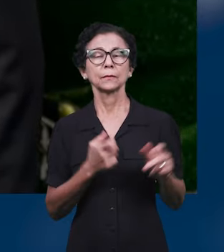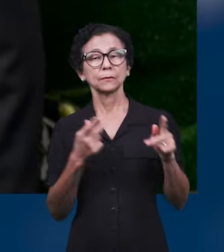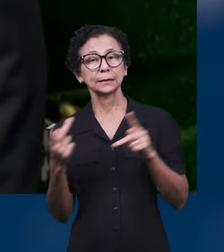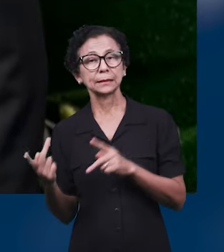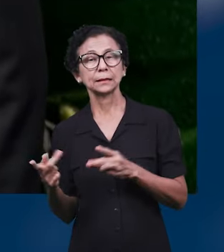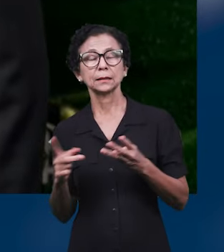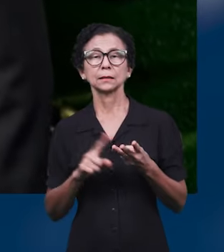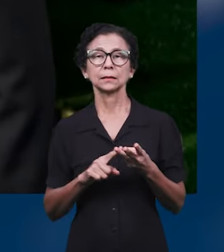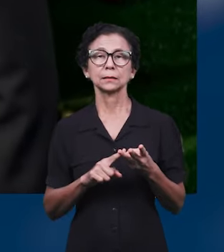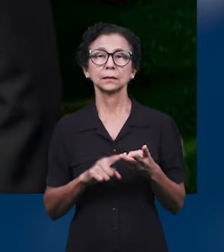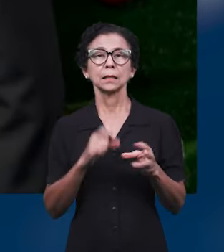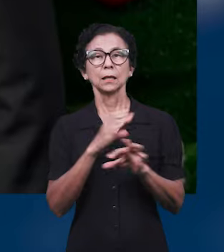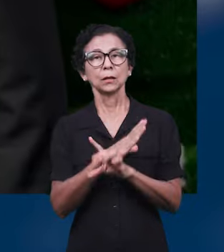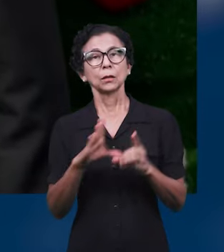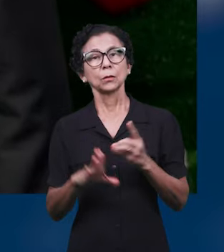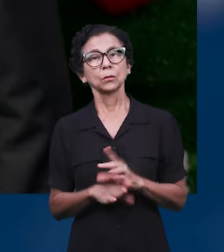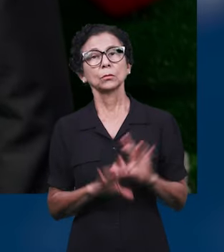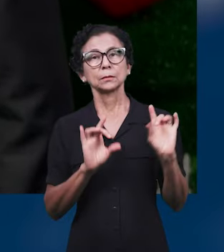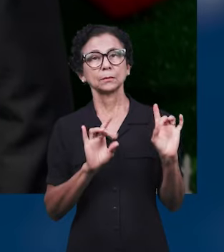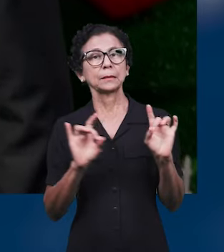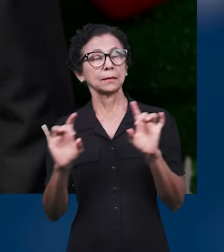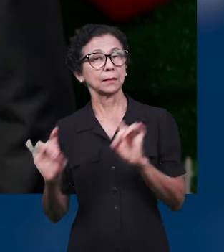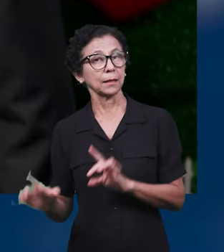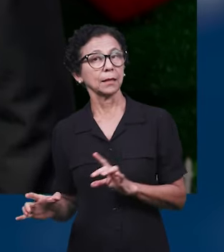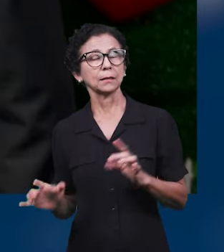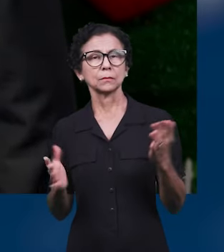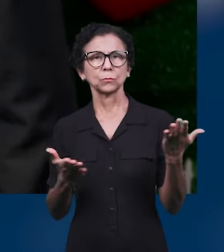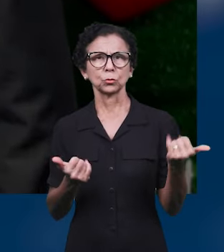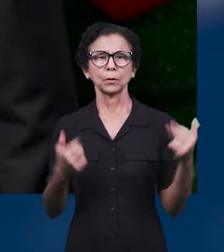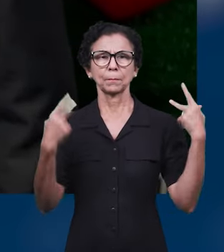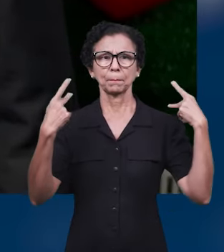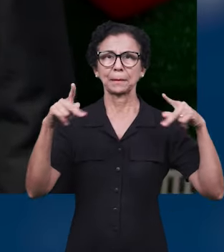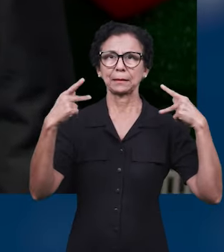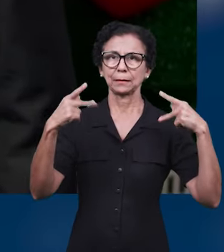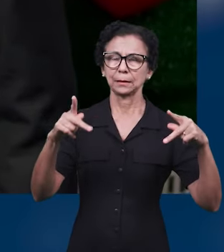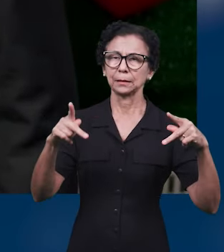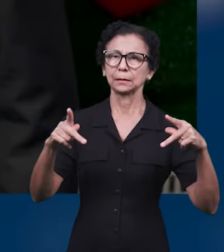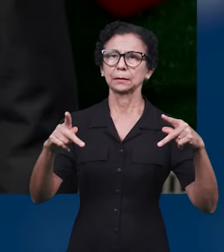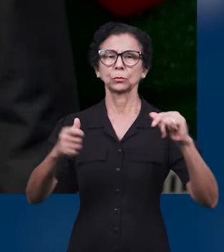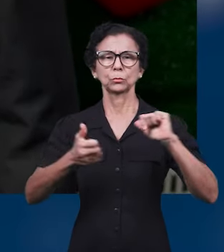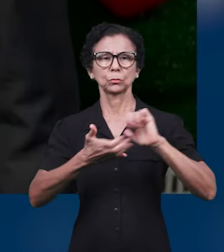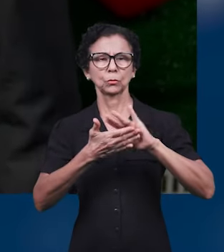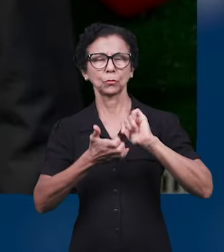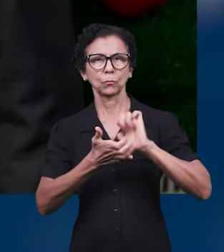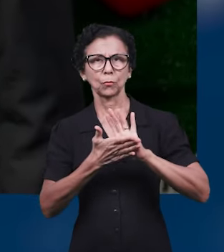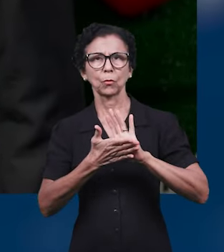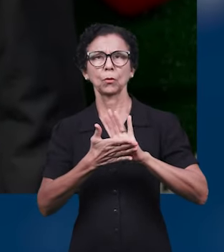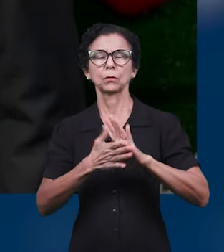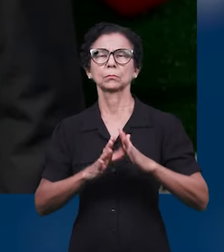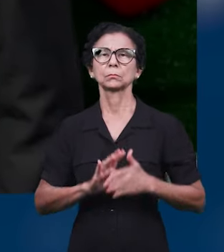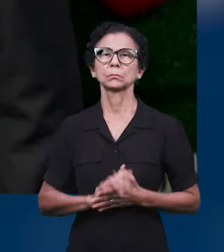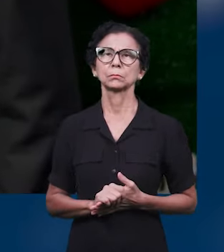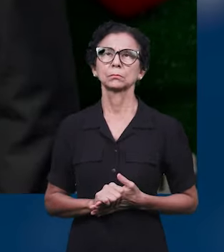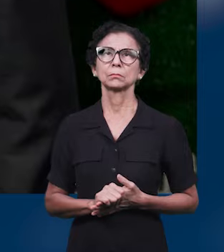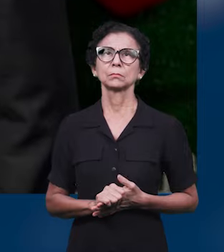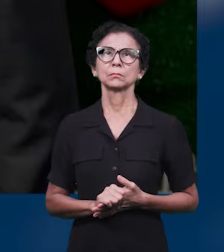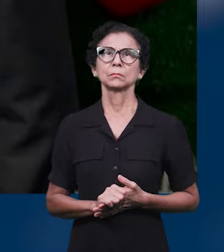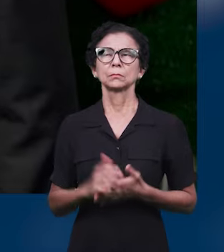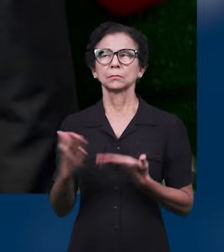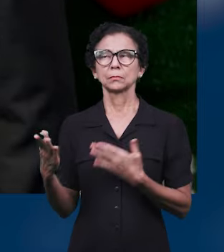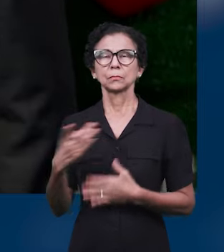temos visitado os nossos jovens aqui de Pampano Beach. Nós temos tido experiências maravilhosas. Temos